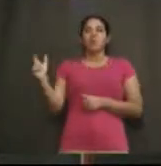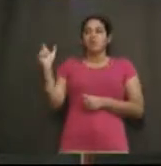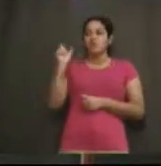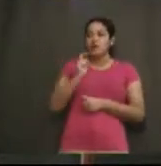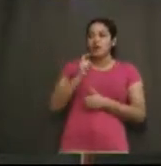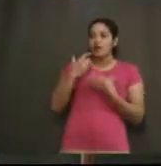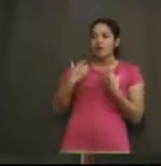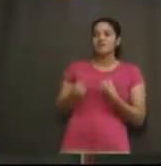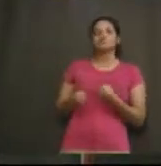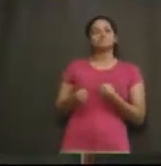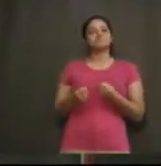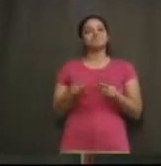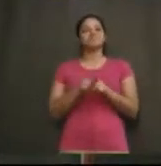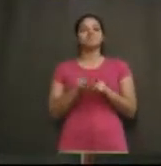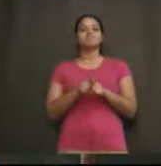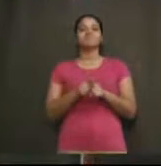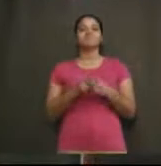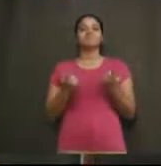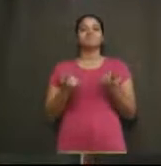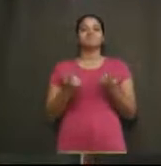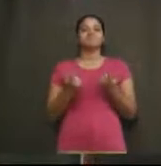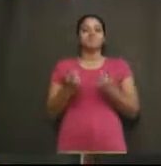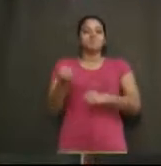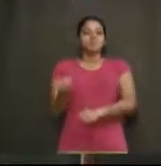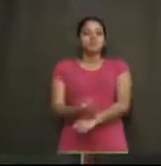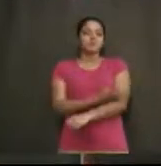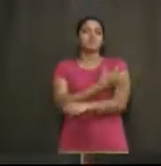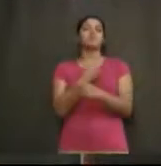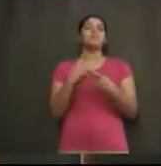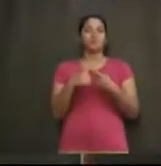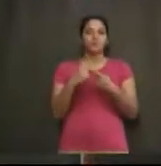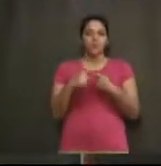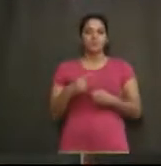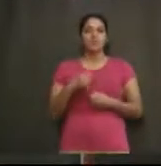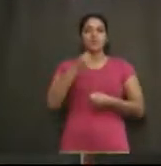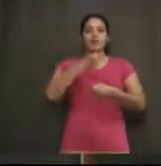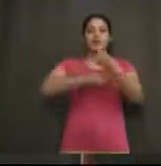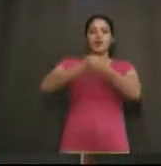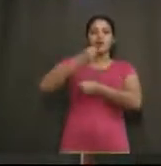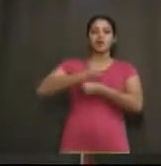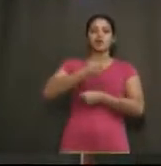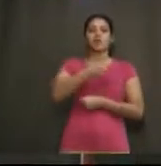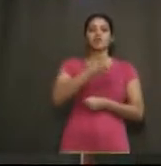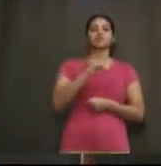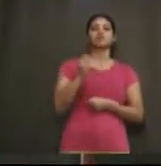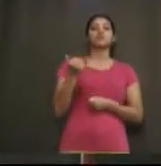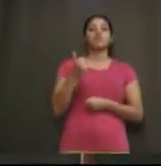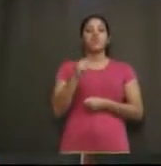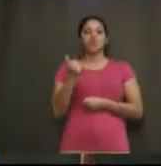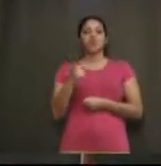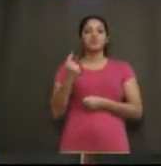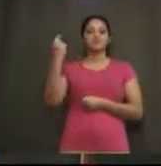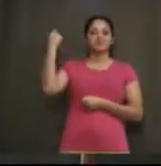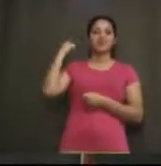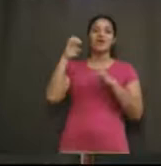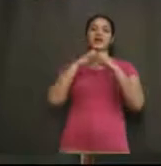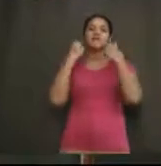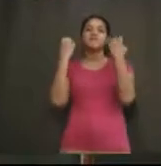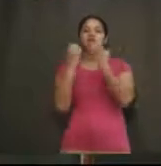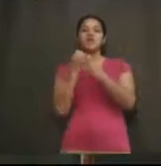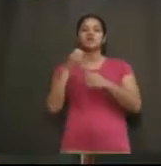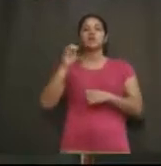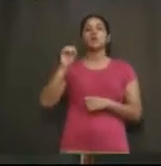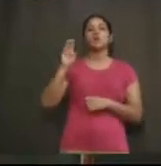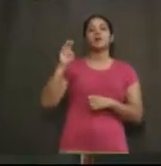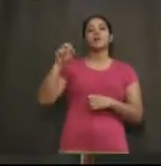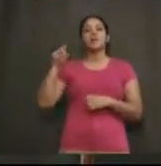emocionado, pois em 2011, durante a premiação da UBMEP, Eu tive a oportunidade de presenciar uma